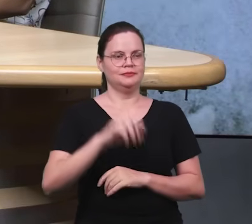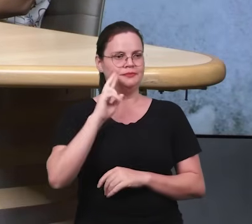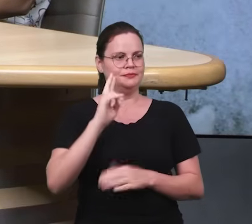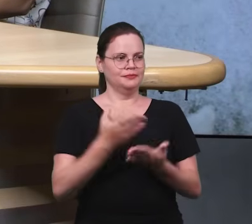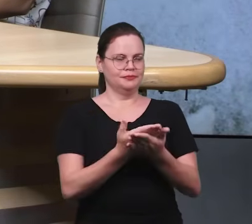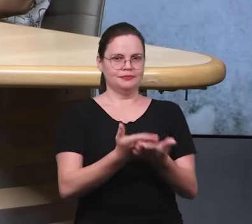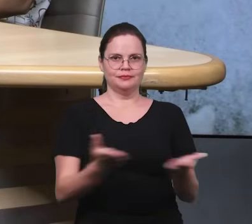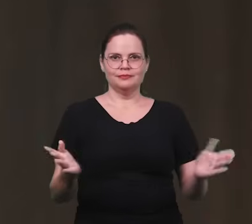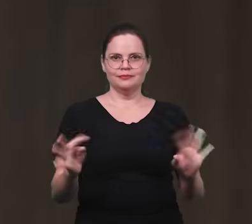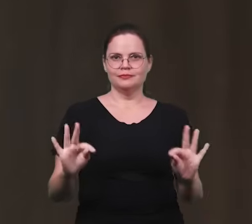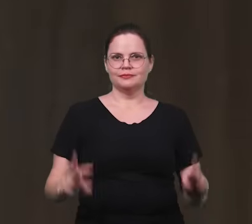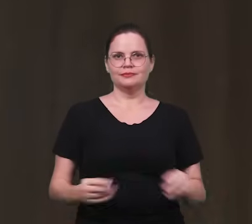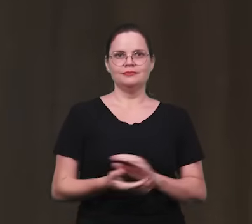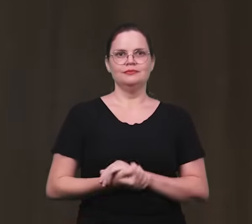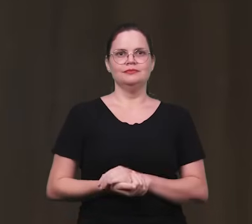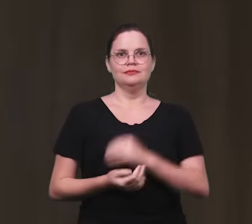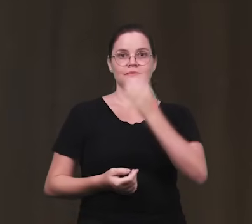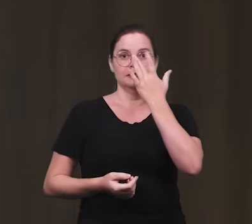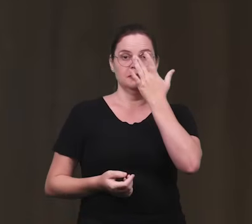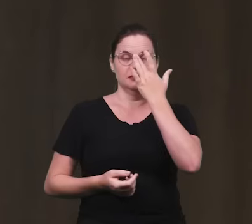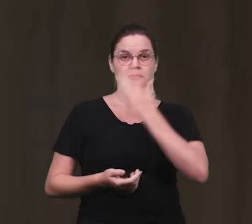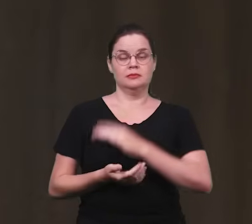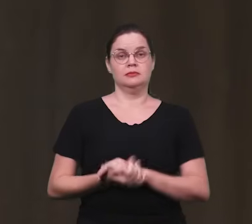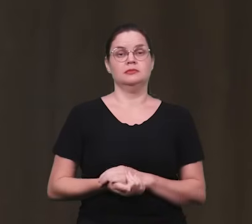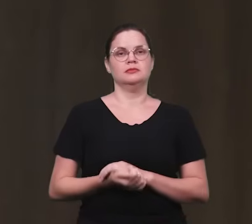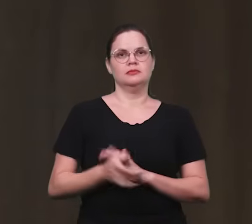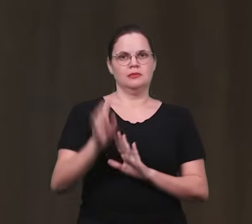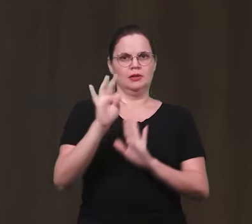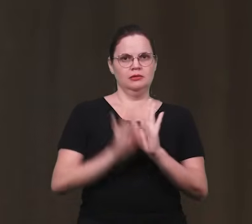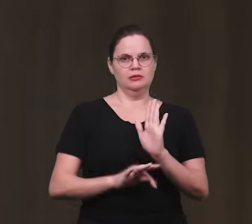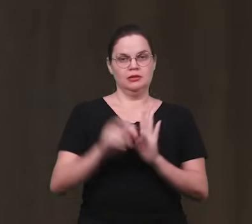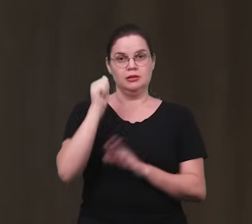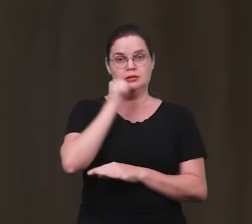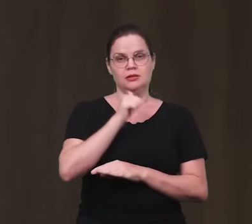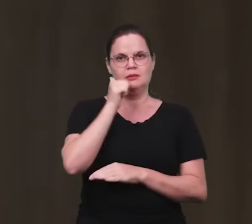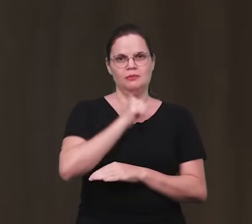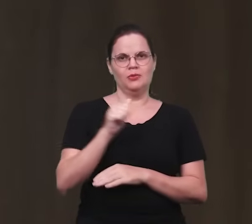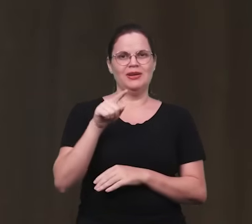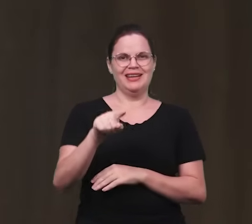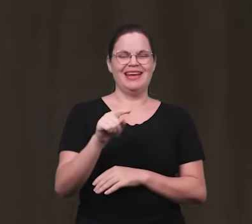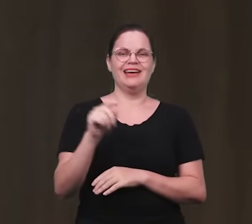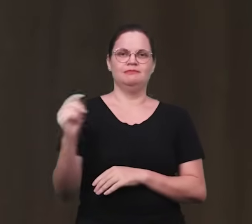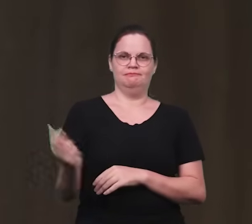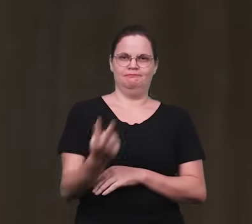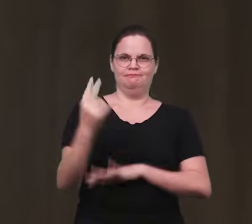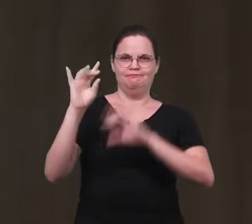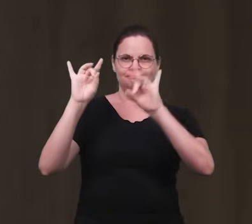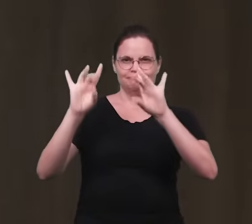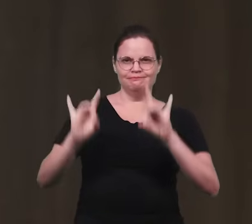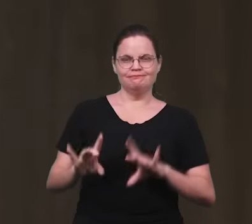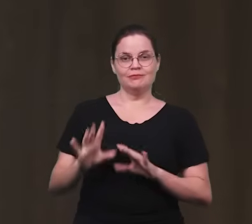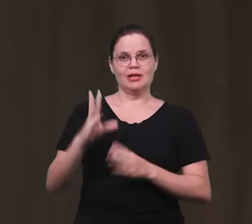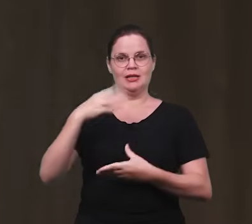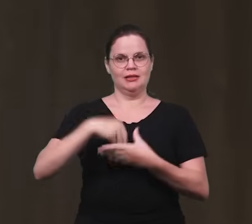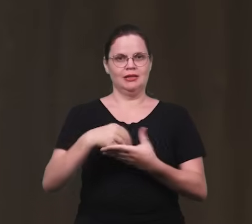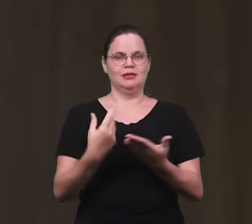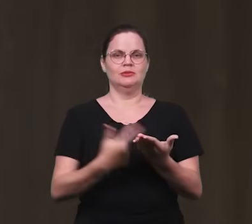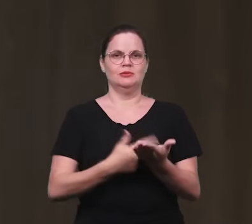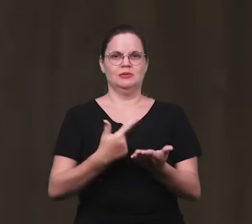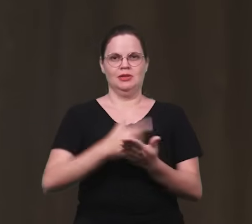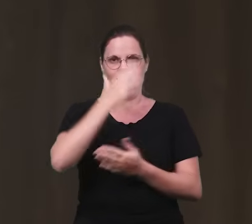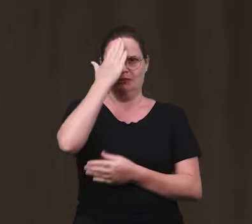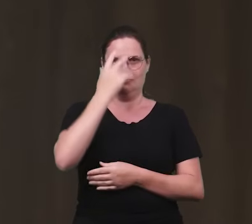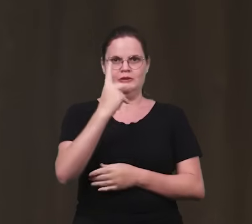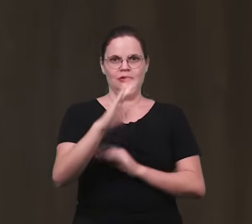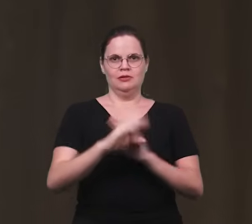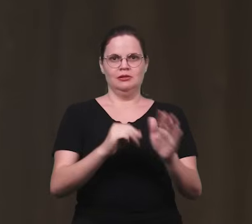Cris, a paz do Senhor, Andréia. O texto da mulher virtuosa de Provérbios 31 vai nos trazer muitos ensinos práticos,